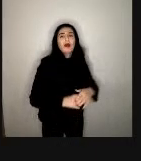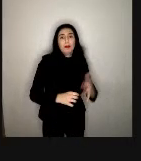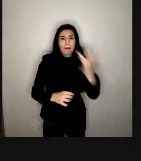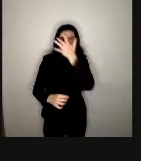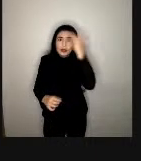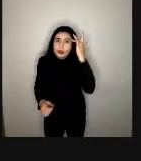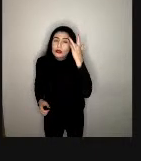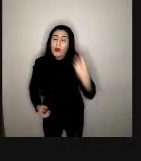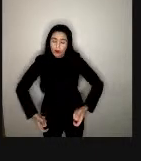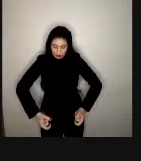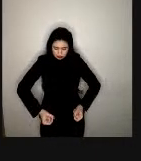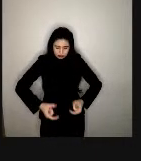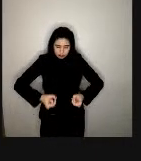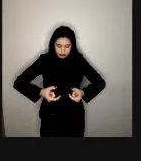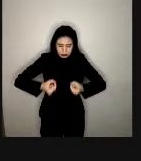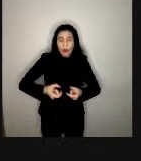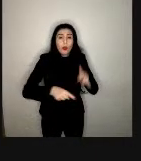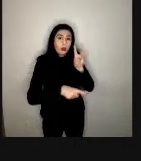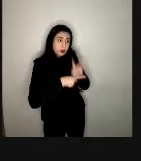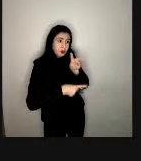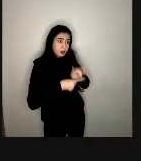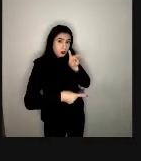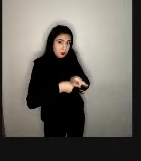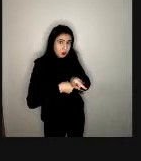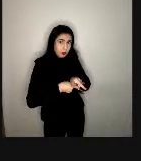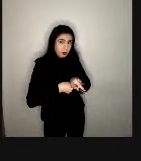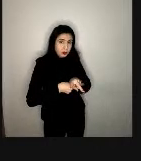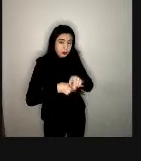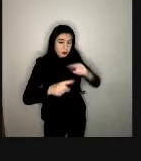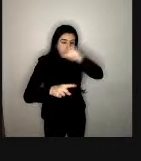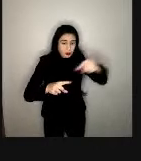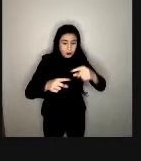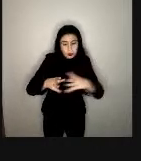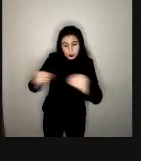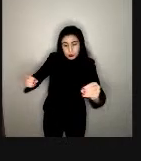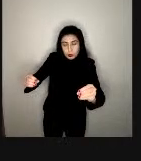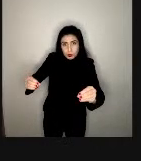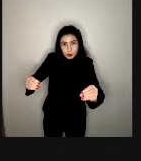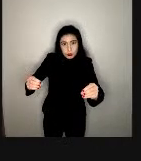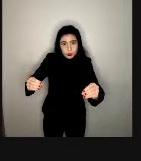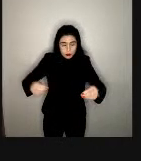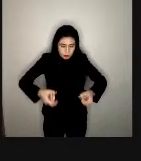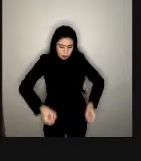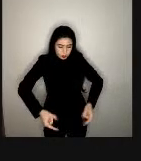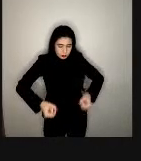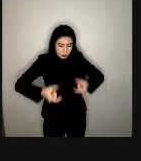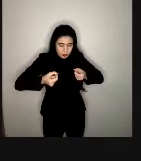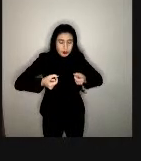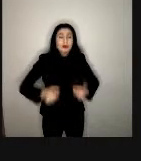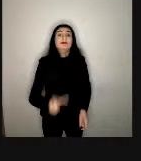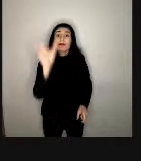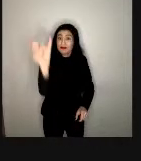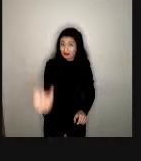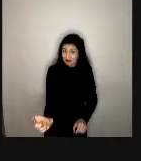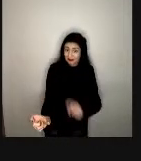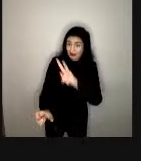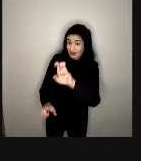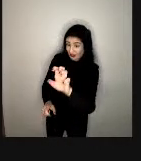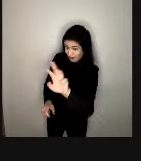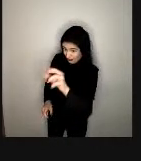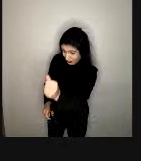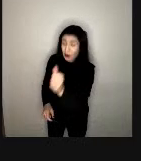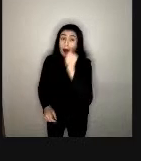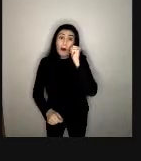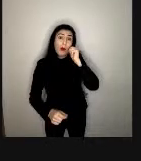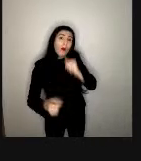câncer. E a Vera foi nos representando, apresentou essas reivindicações para a embaixadora brasileira na ONU,